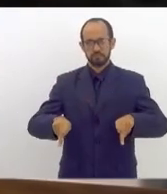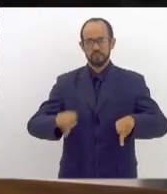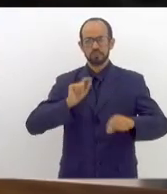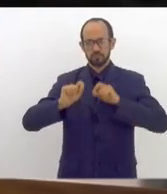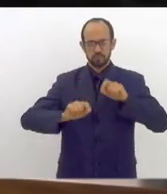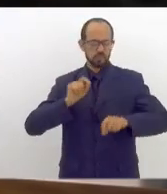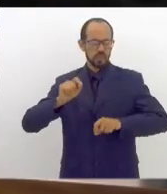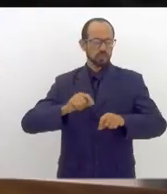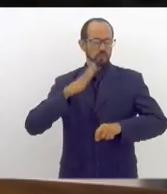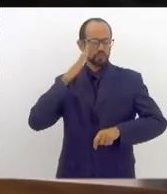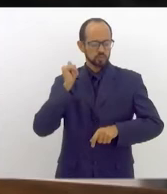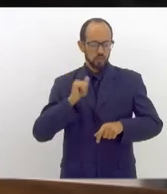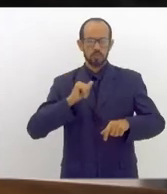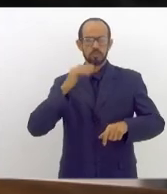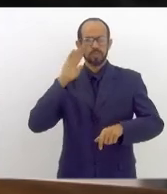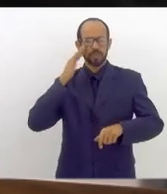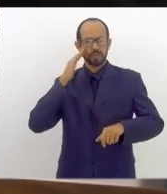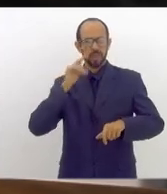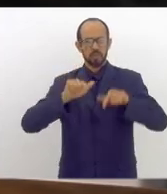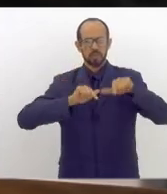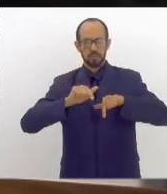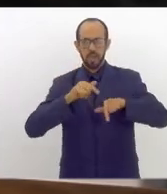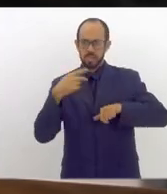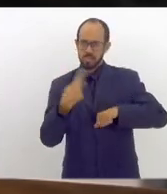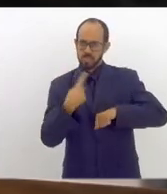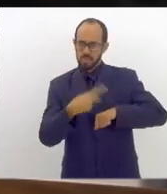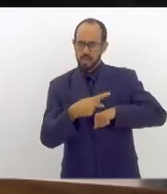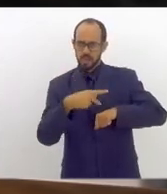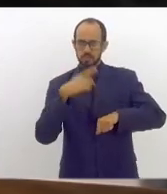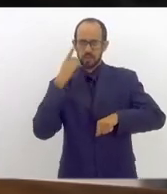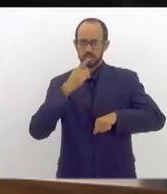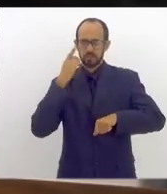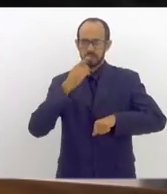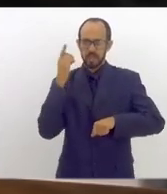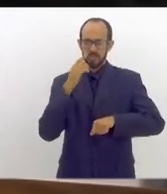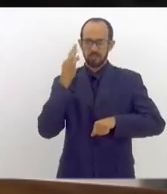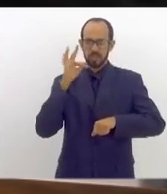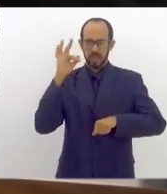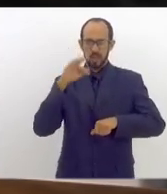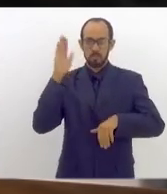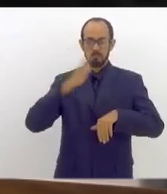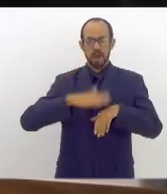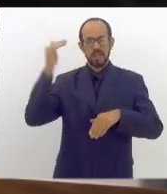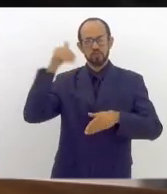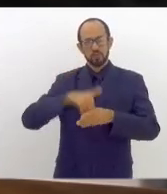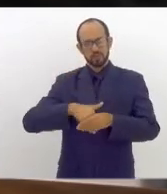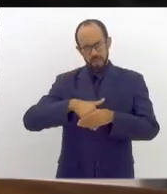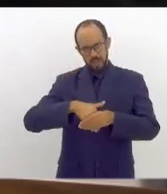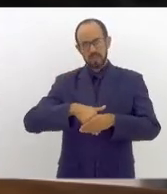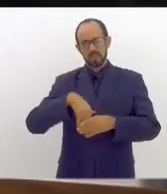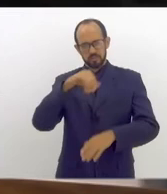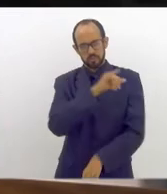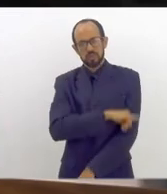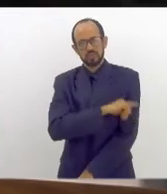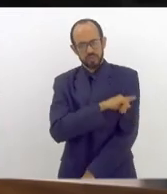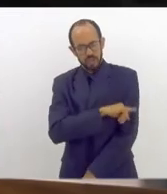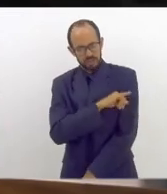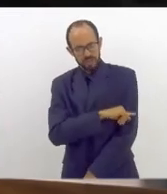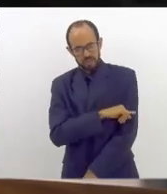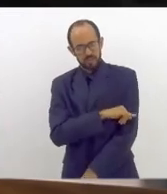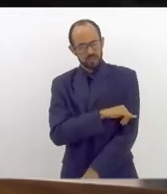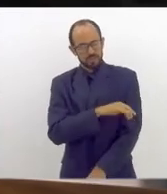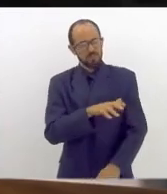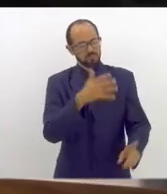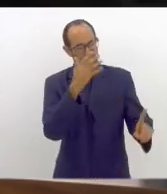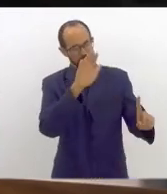considerar o seu trabalho e foi adaptada federal mais votada do Estado do Rio de Janeiro também minha sinceras homenagem a